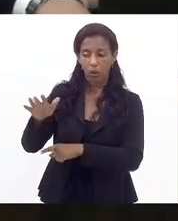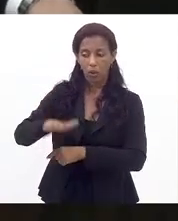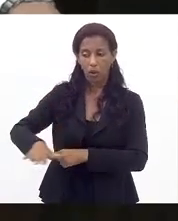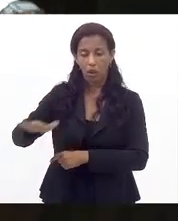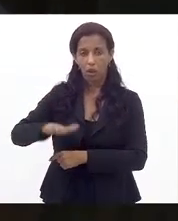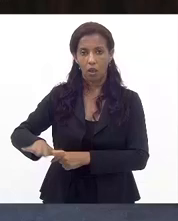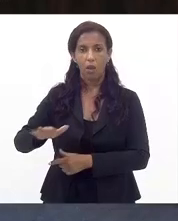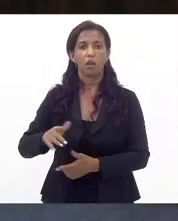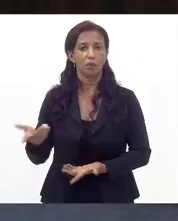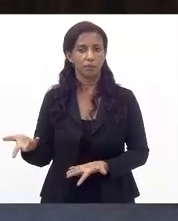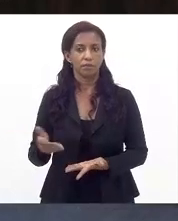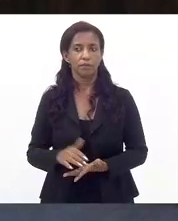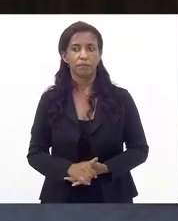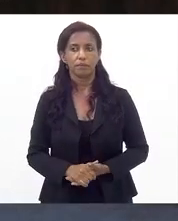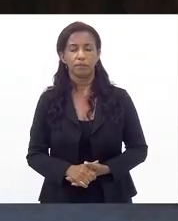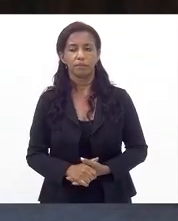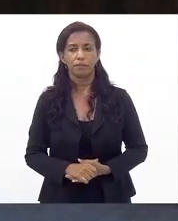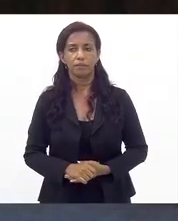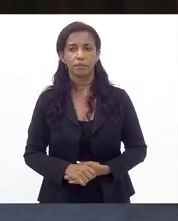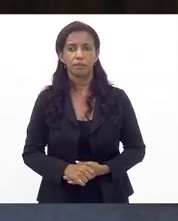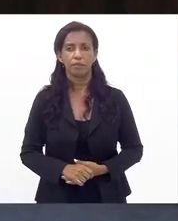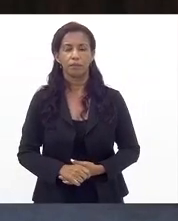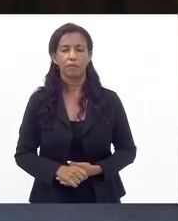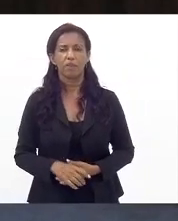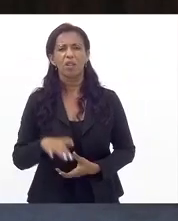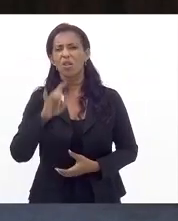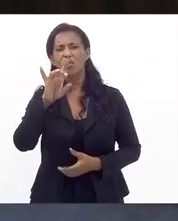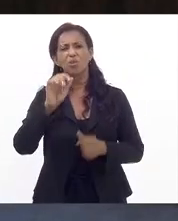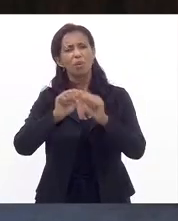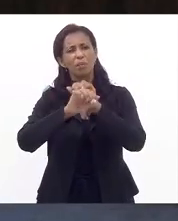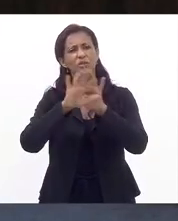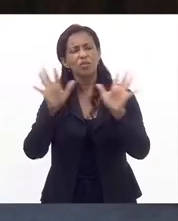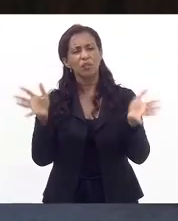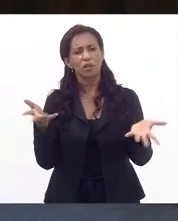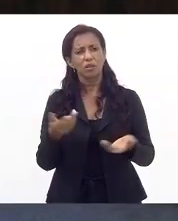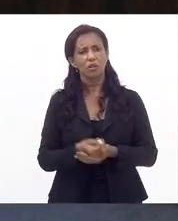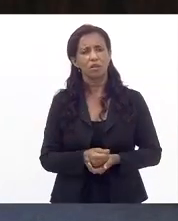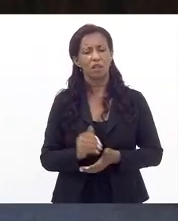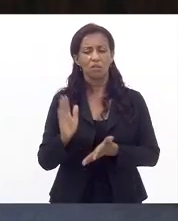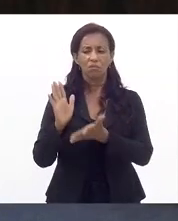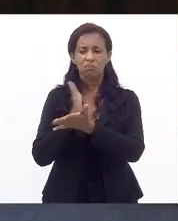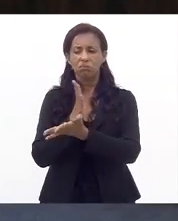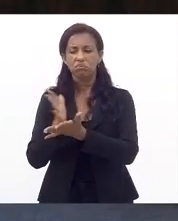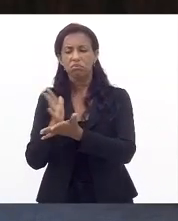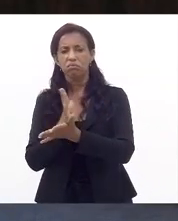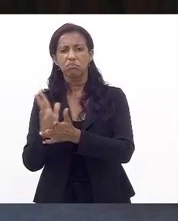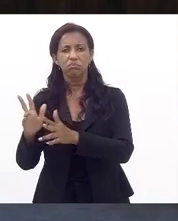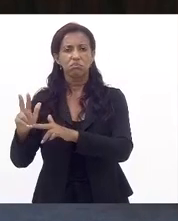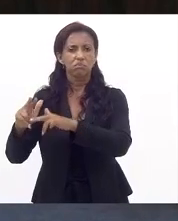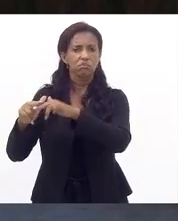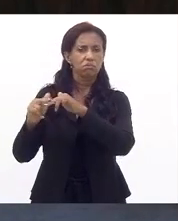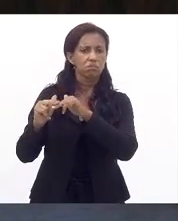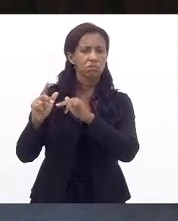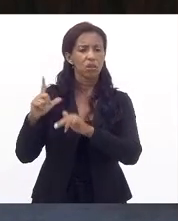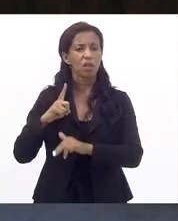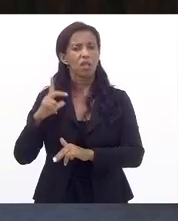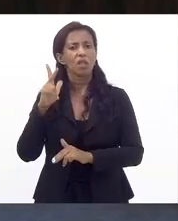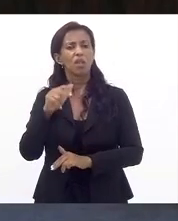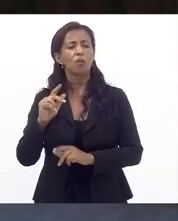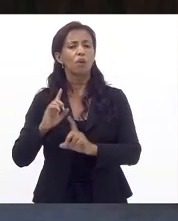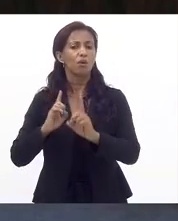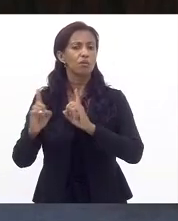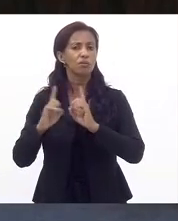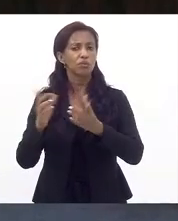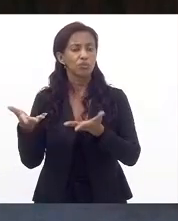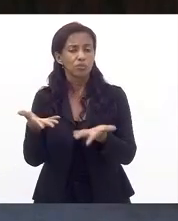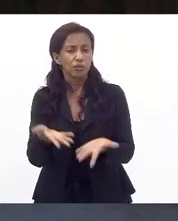60 para 50 esse exato É só para esclarecer ou seja em alguns casos é igual a gente disse que o tio